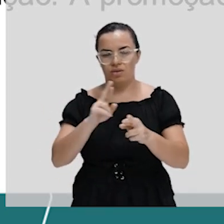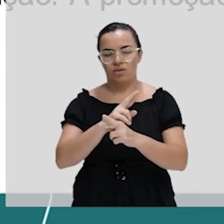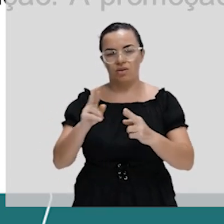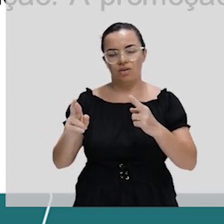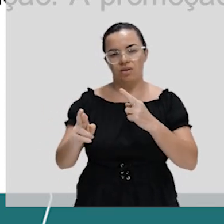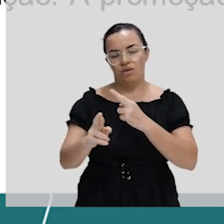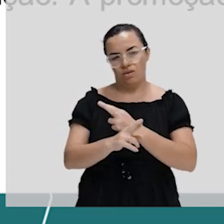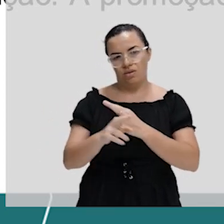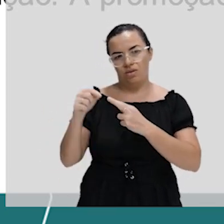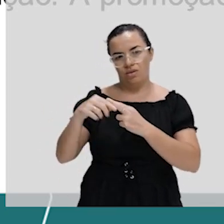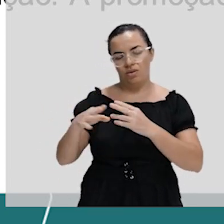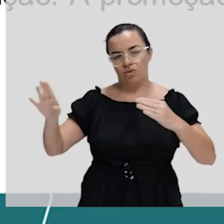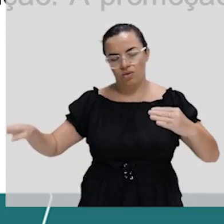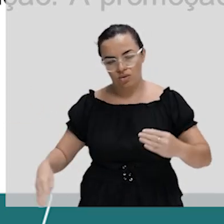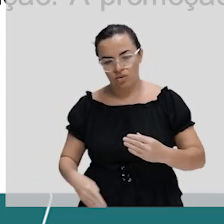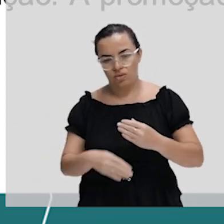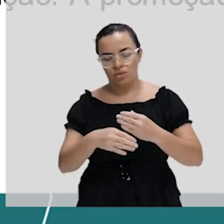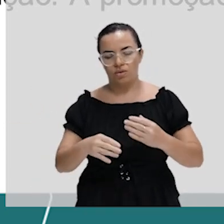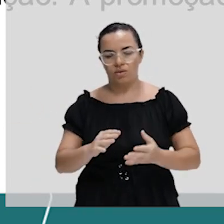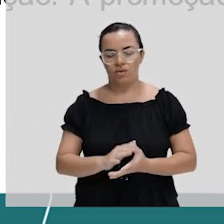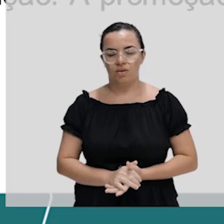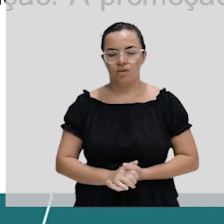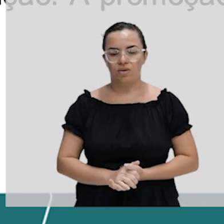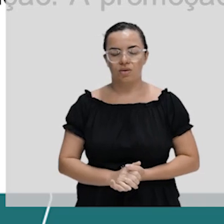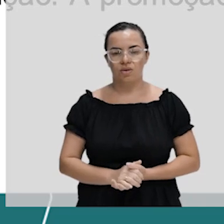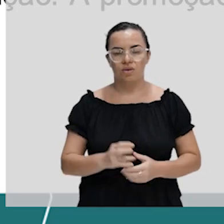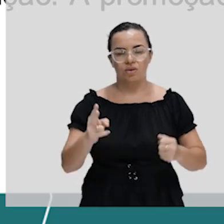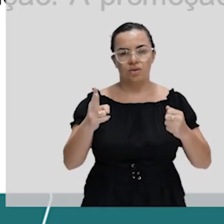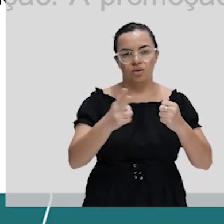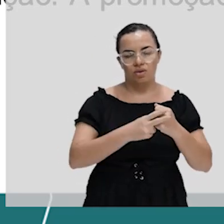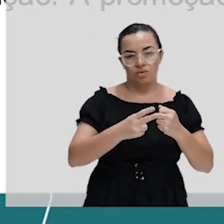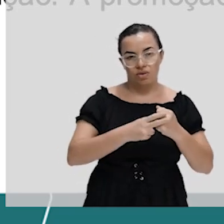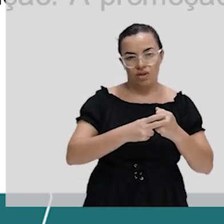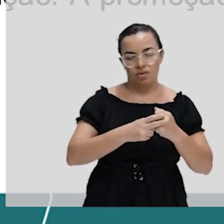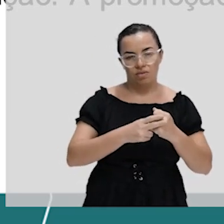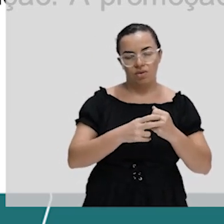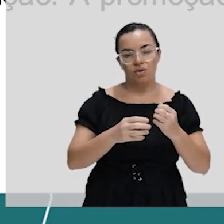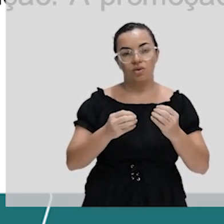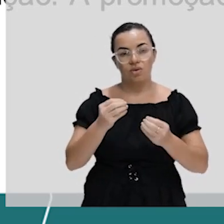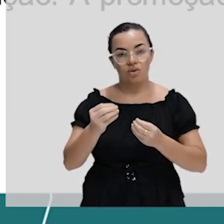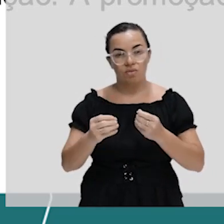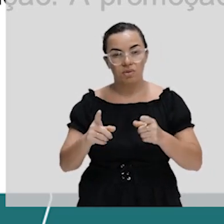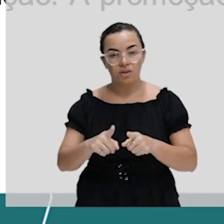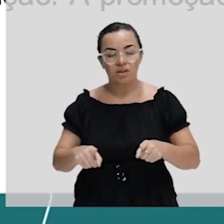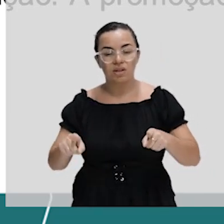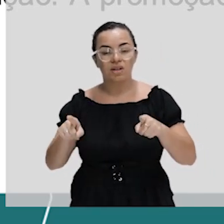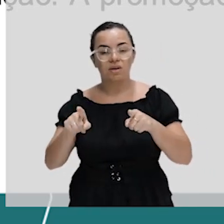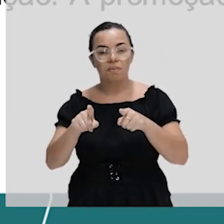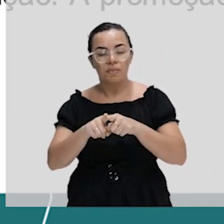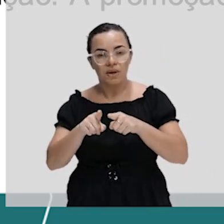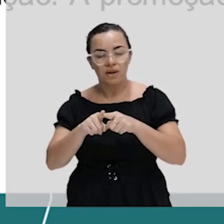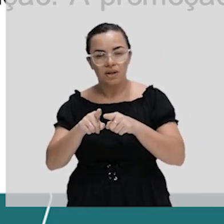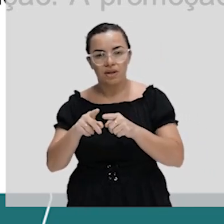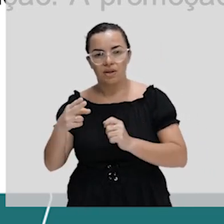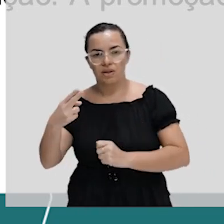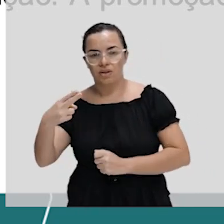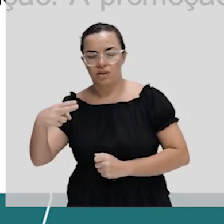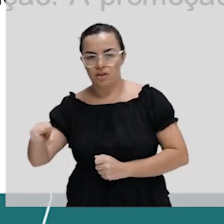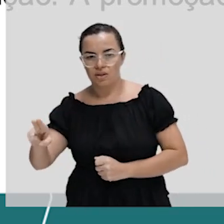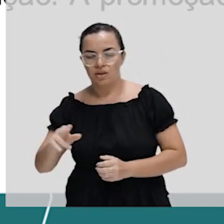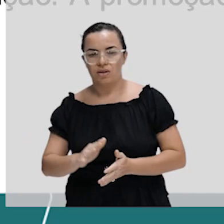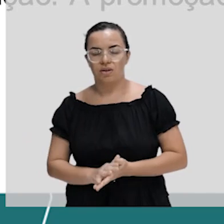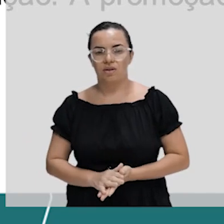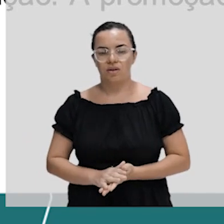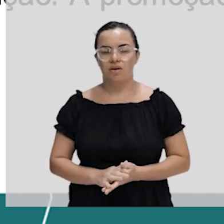relação com o seu complemento. Então, tanto o verbo quanto o nome vão apresentar como conectores,